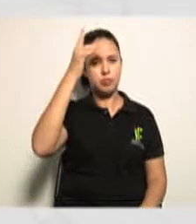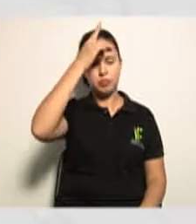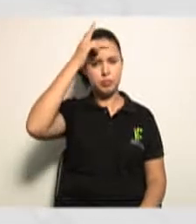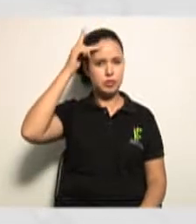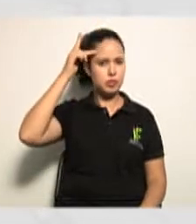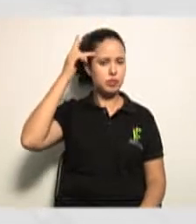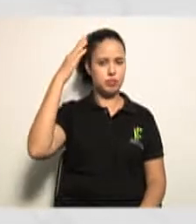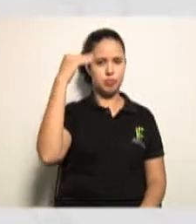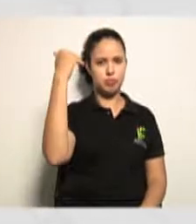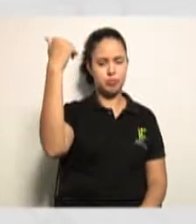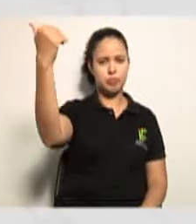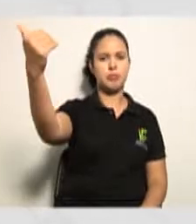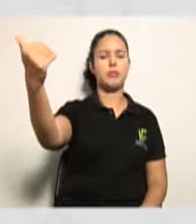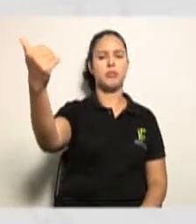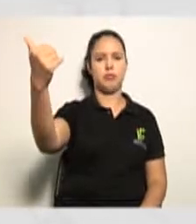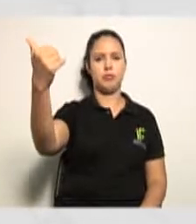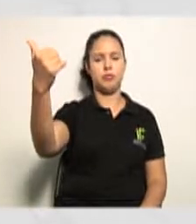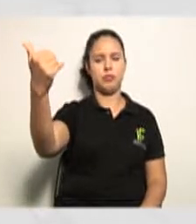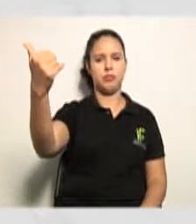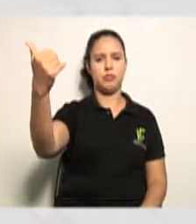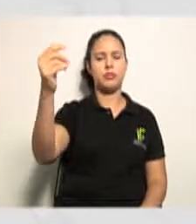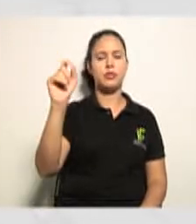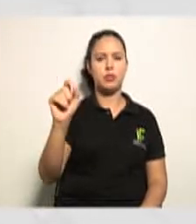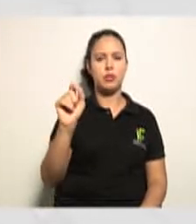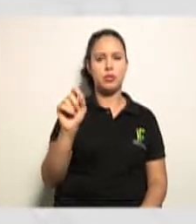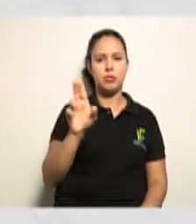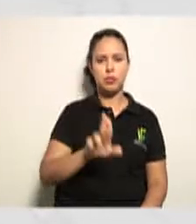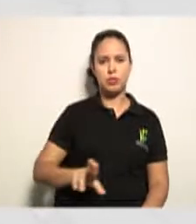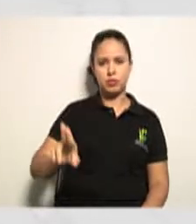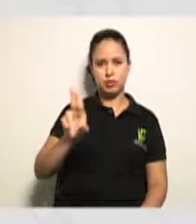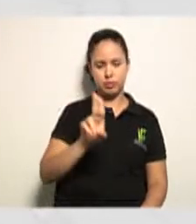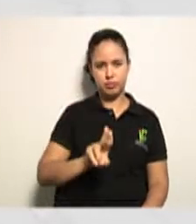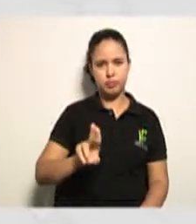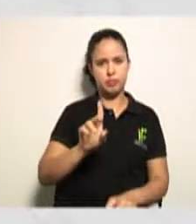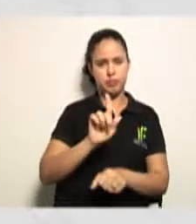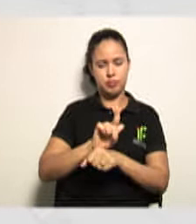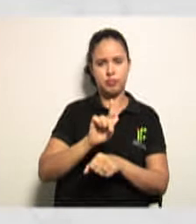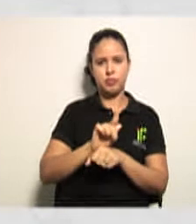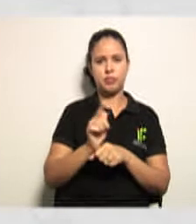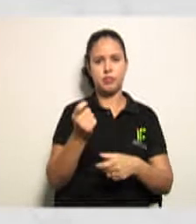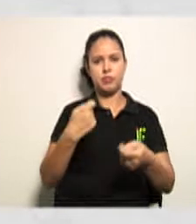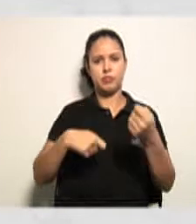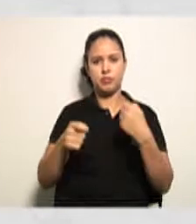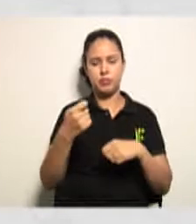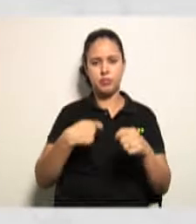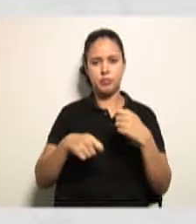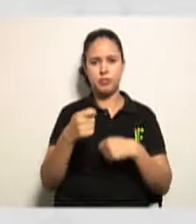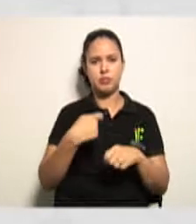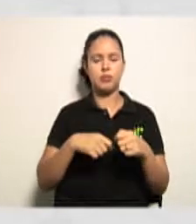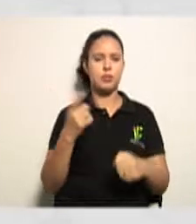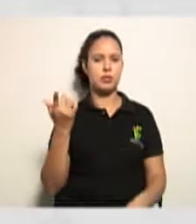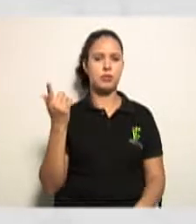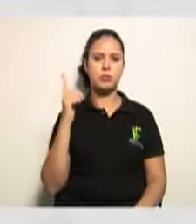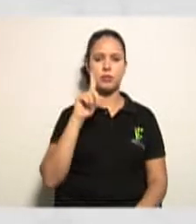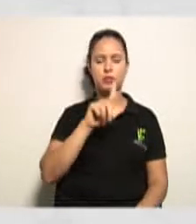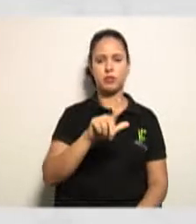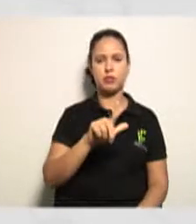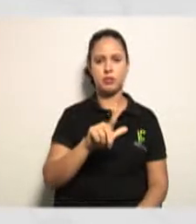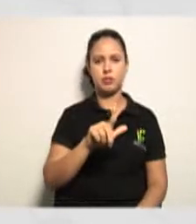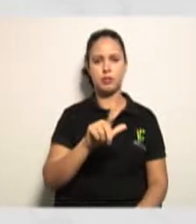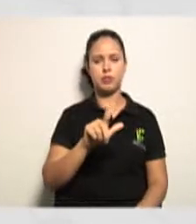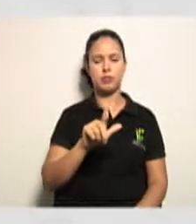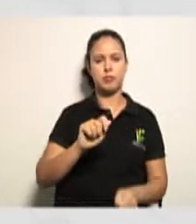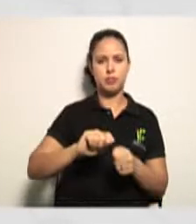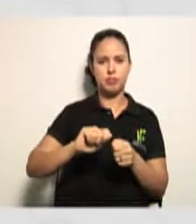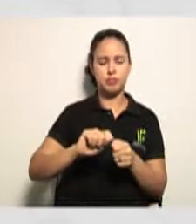filósofos, utilizando da gestão, da administração para conseguir fazer com